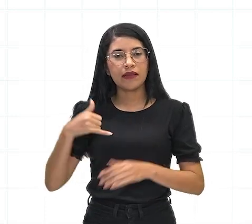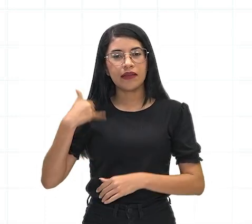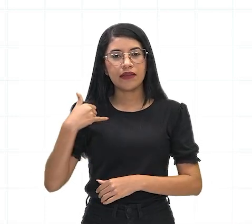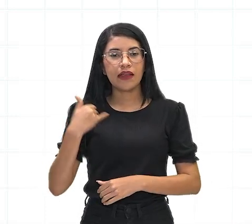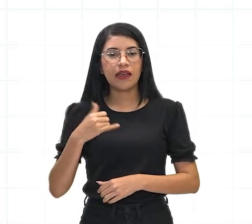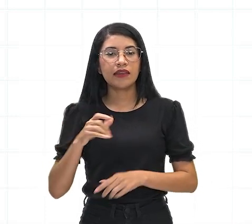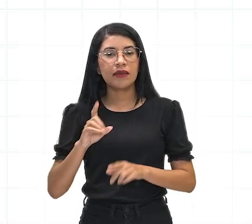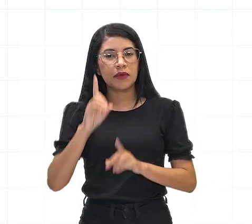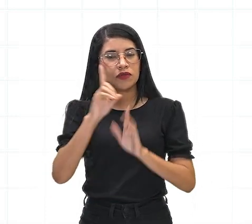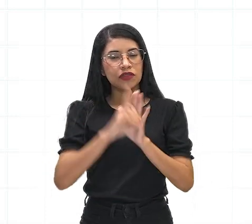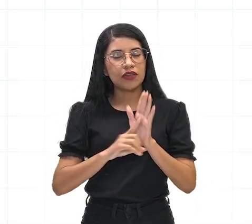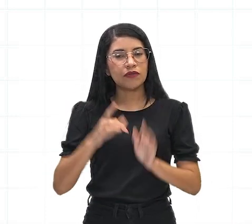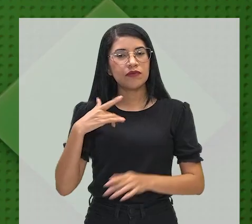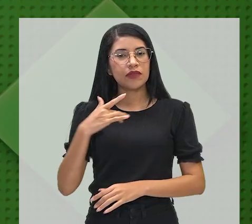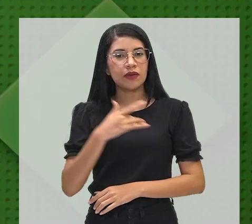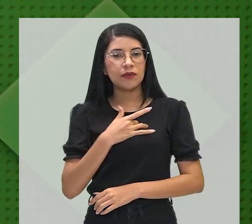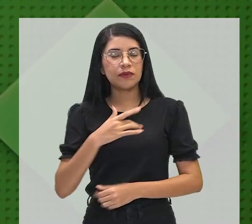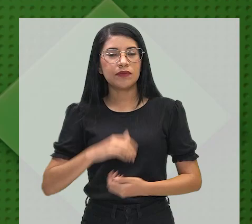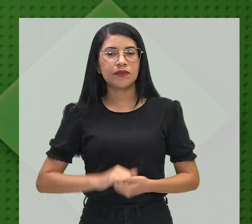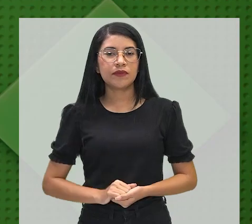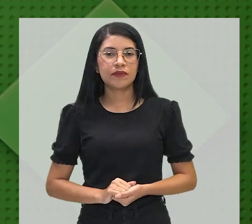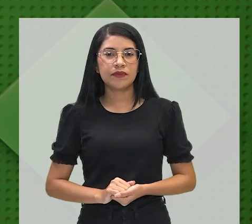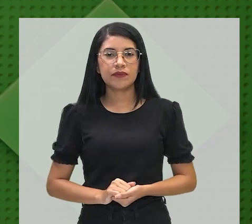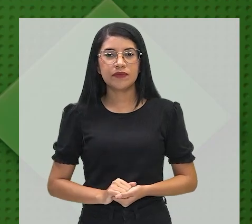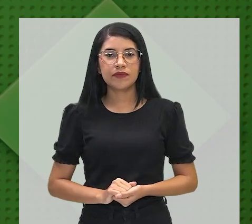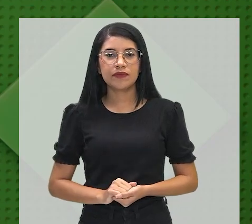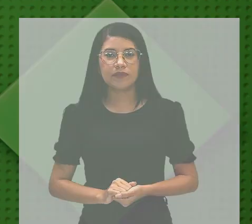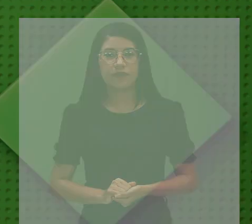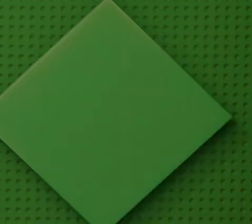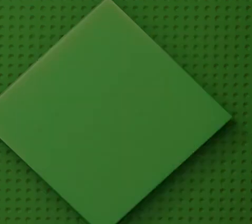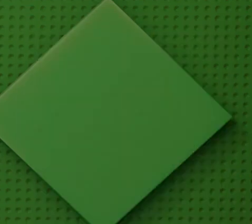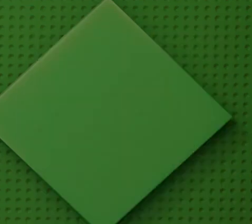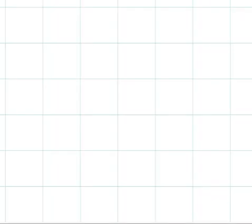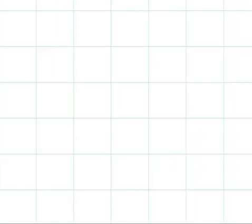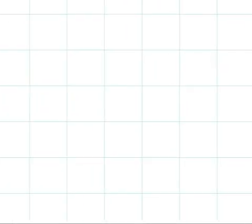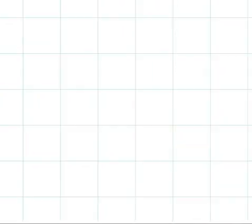à saúde e à não violência. Então vamos à nossa aula.